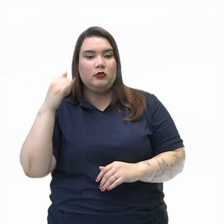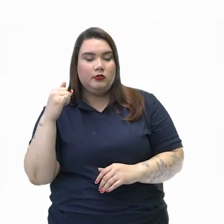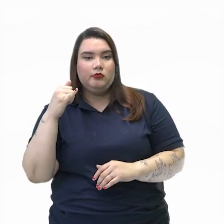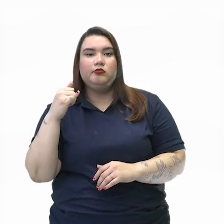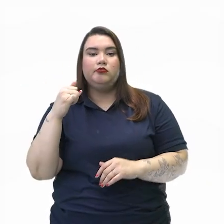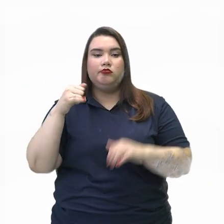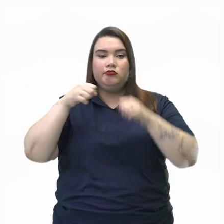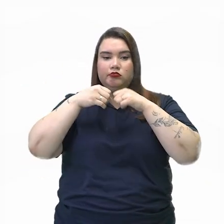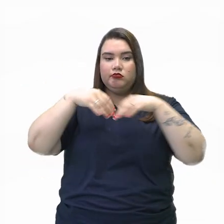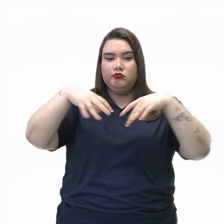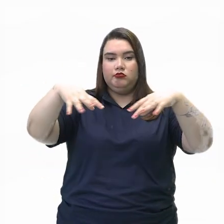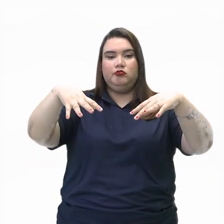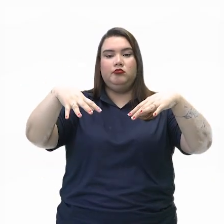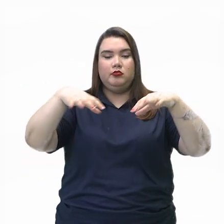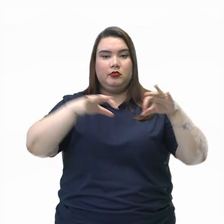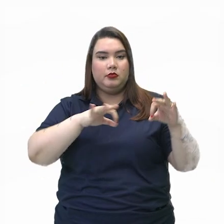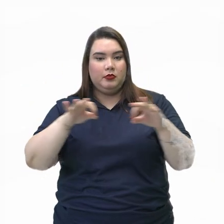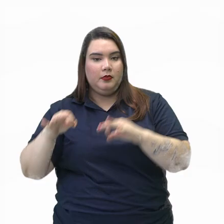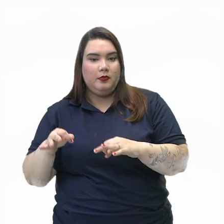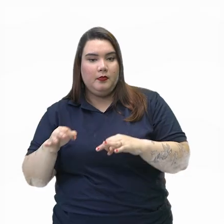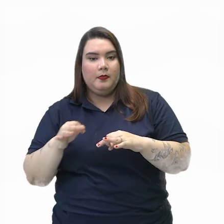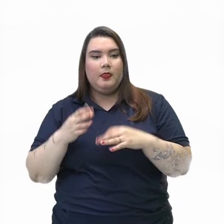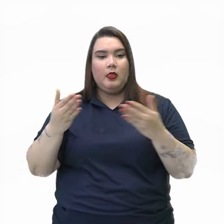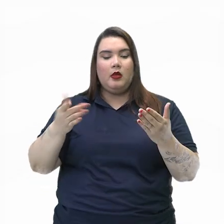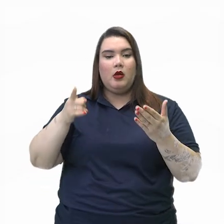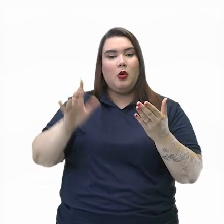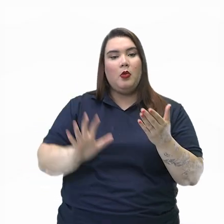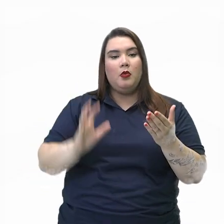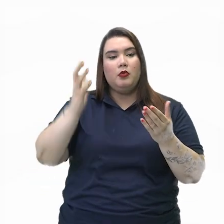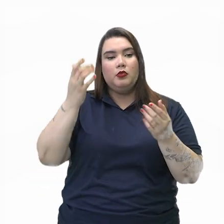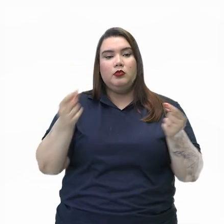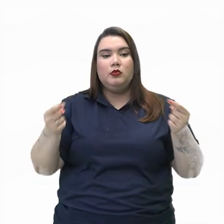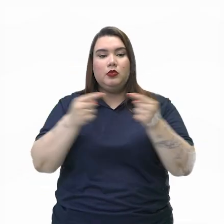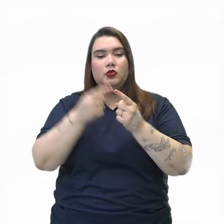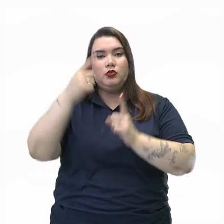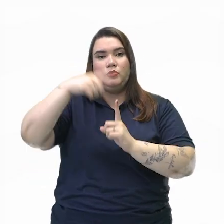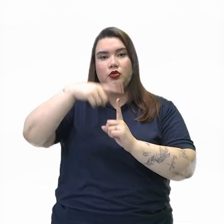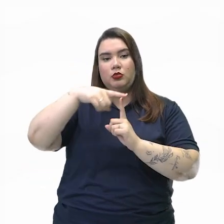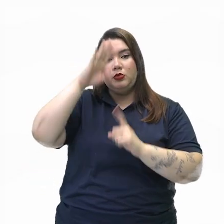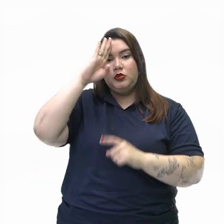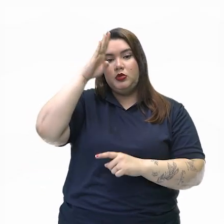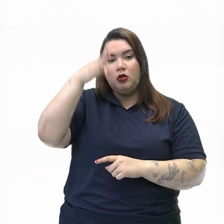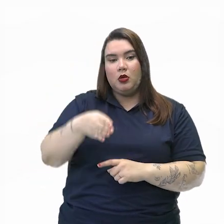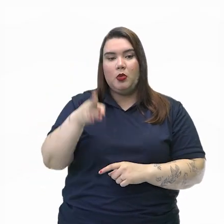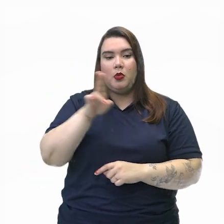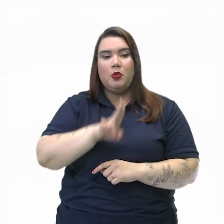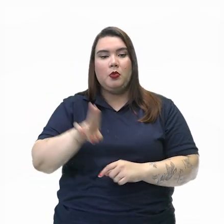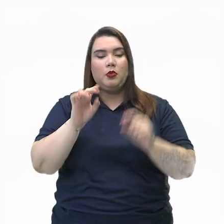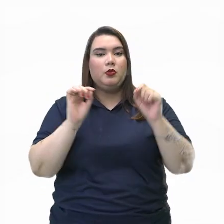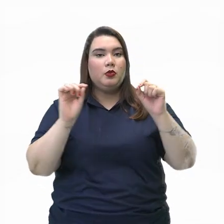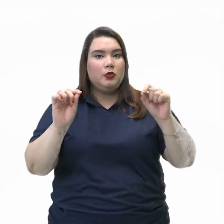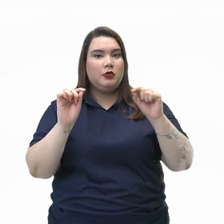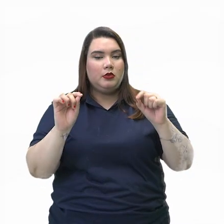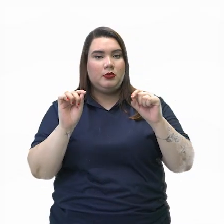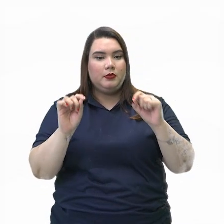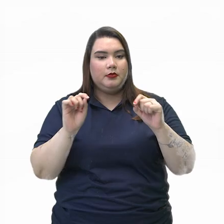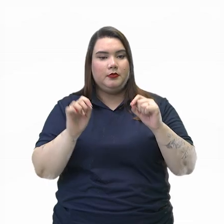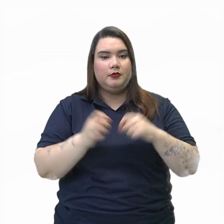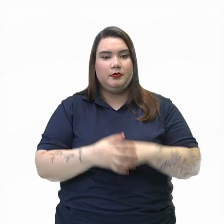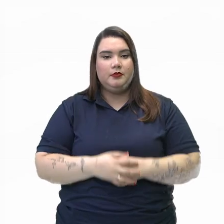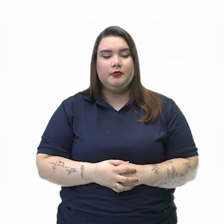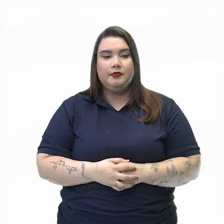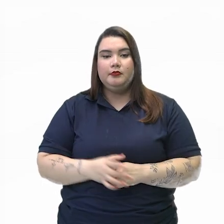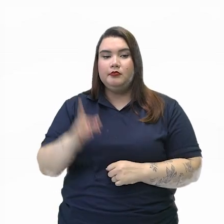geração de energia elétrica, realizada de forma direta. Você percebe